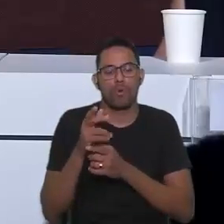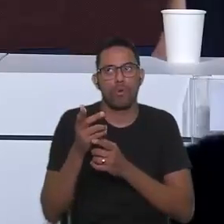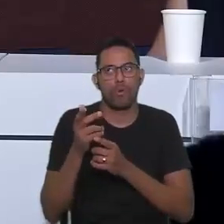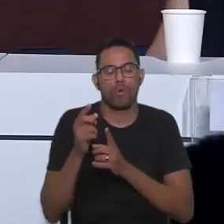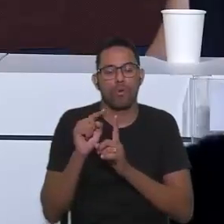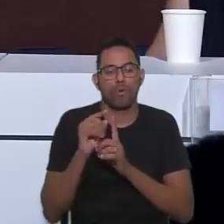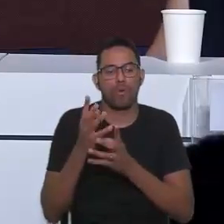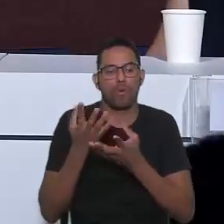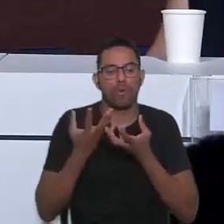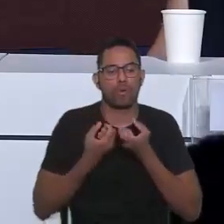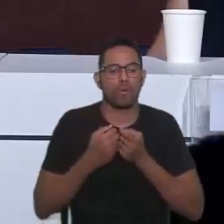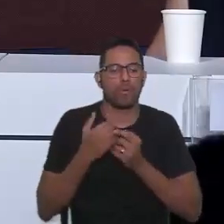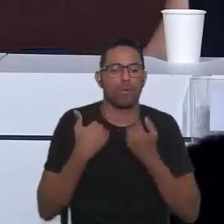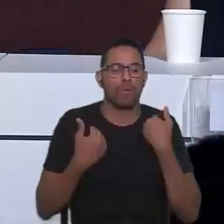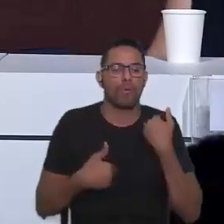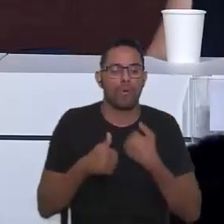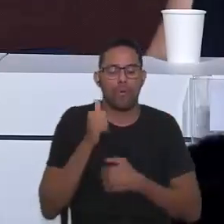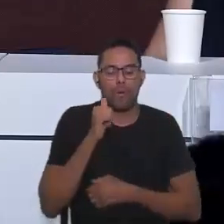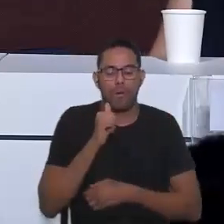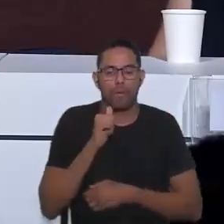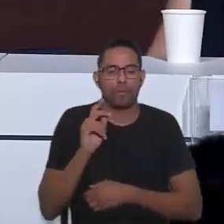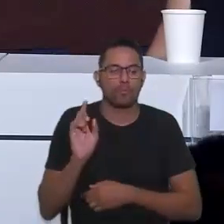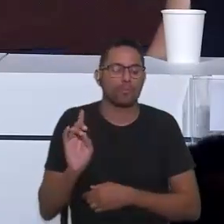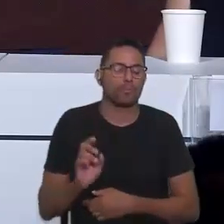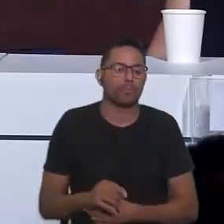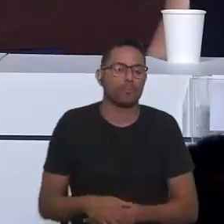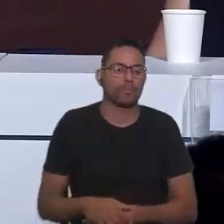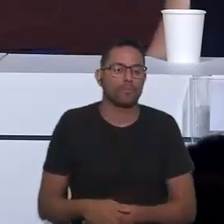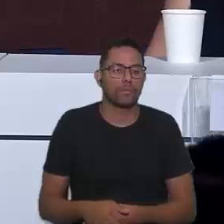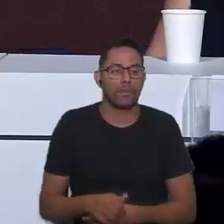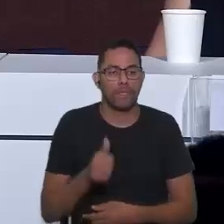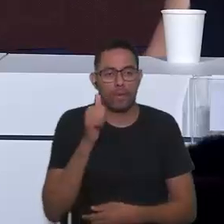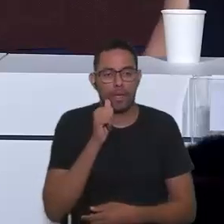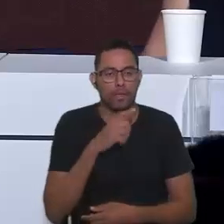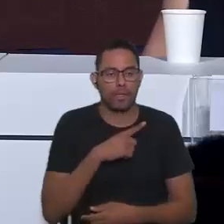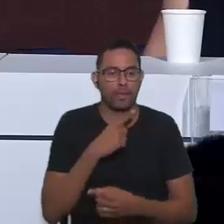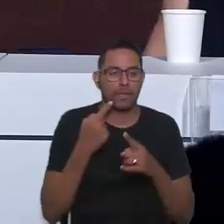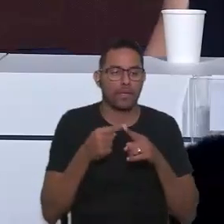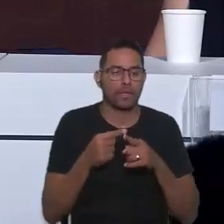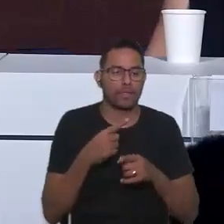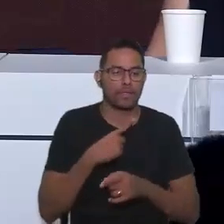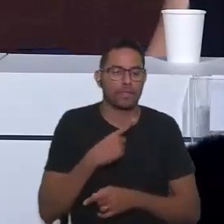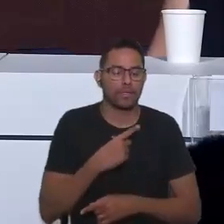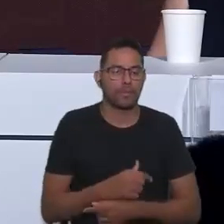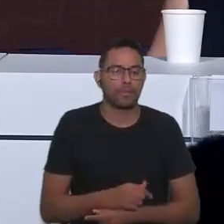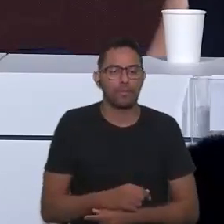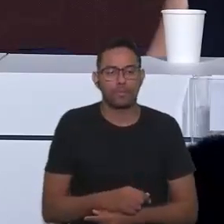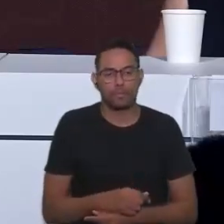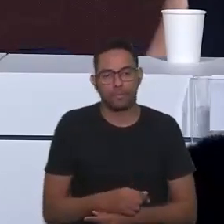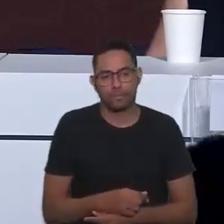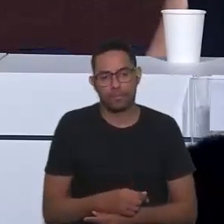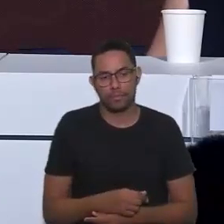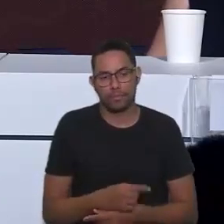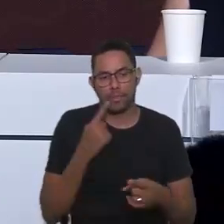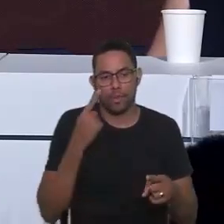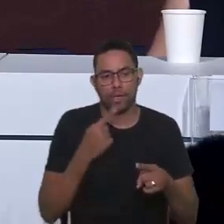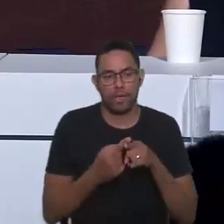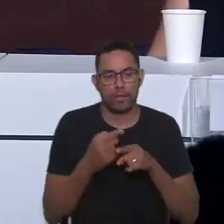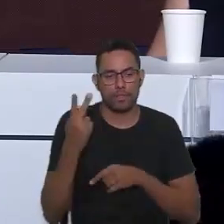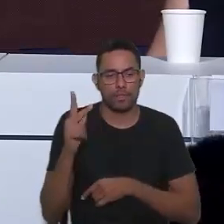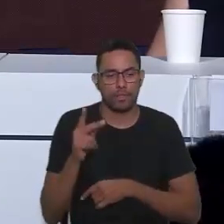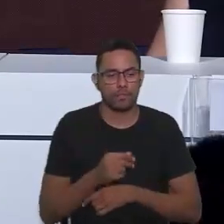homens. E, por outro lado, eu acho que, de facto, as mulheres ainda têm uma causa, existem como uma causa em